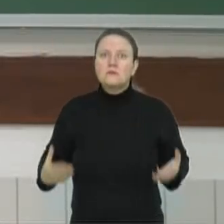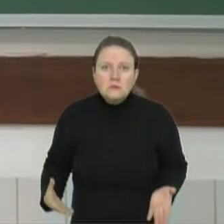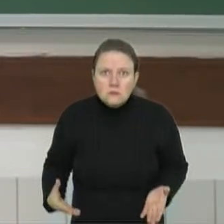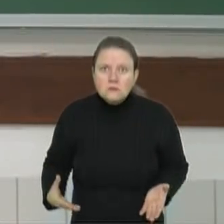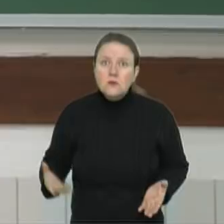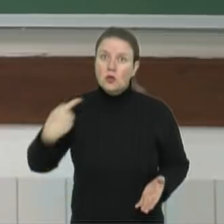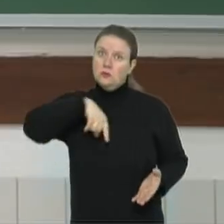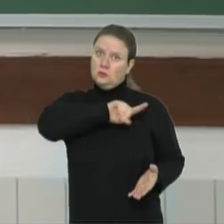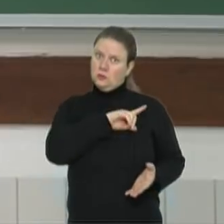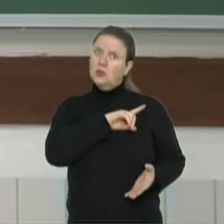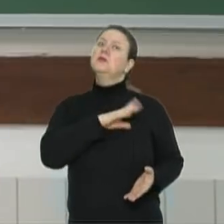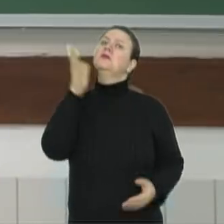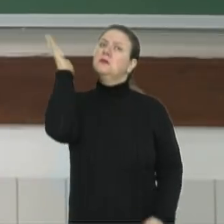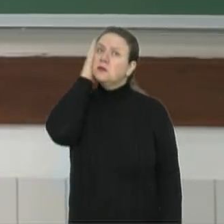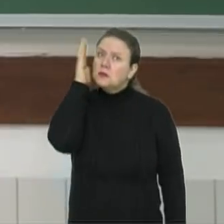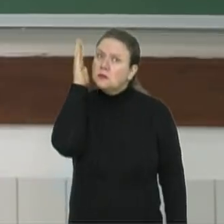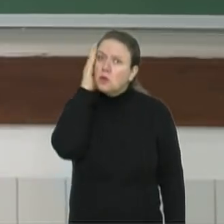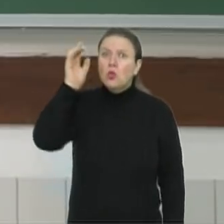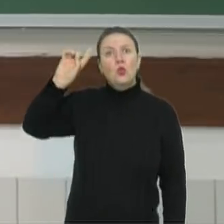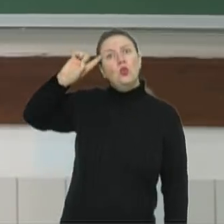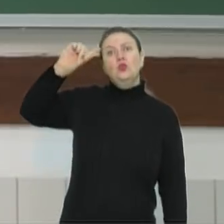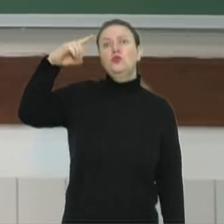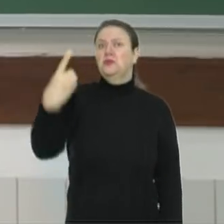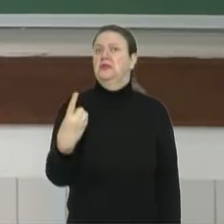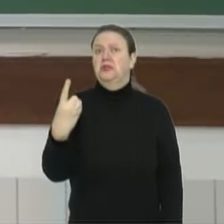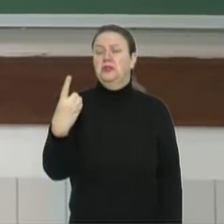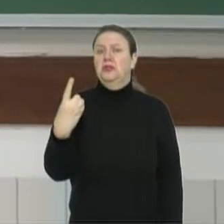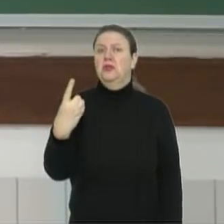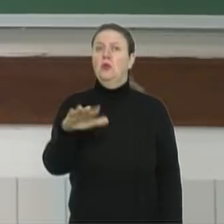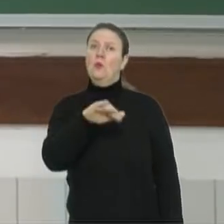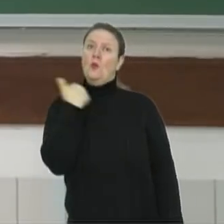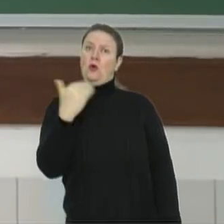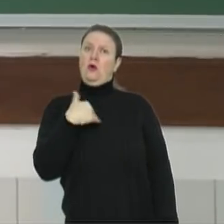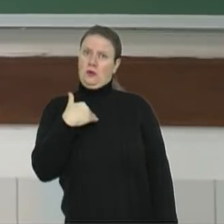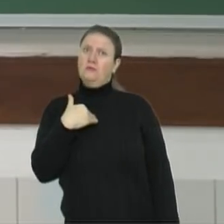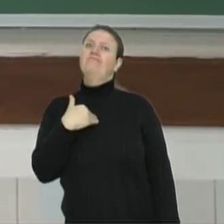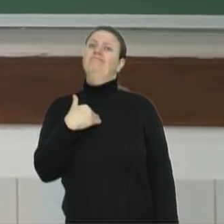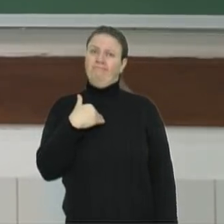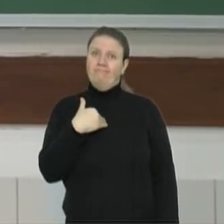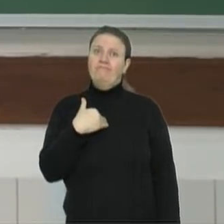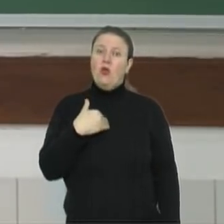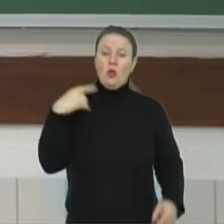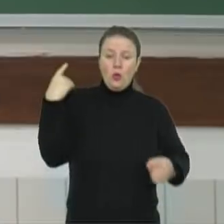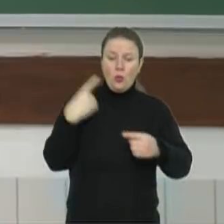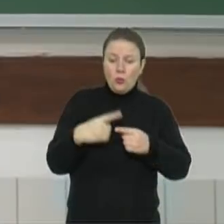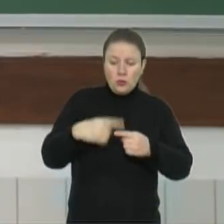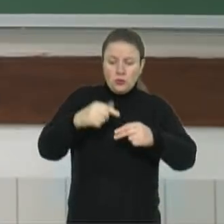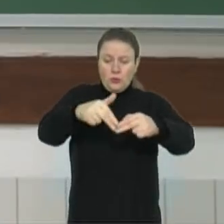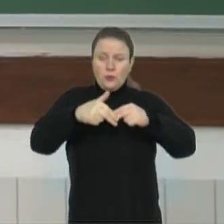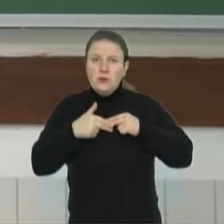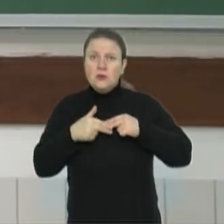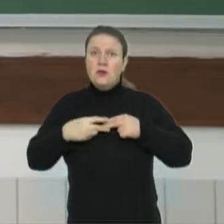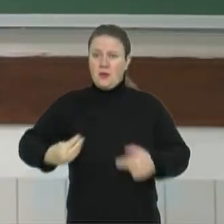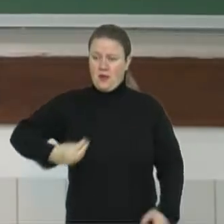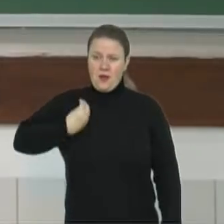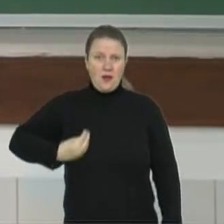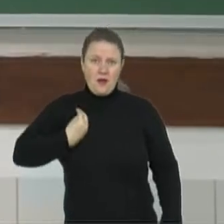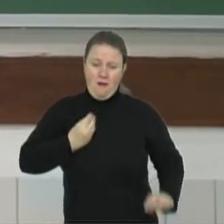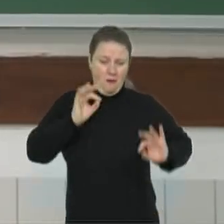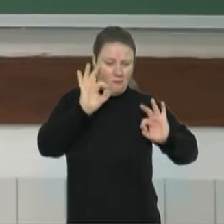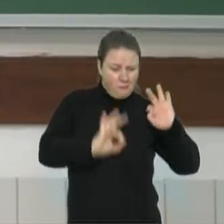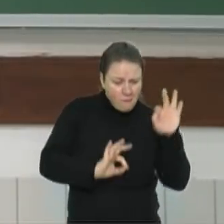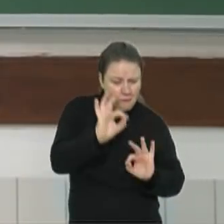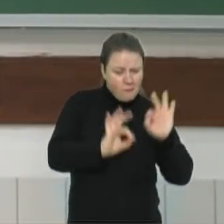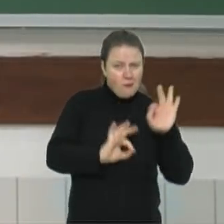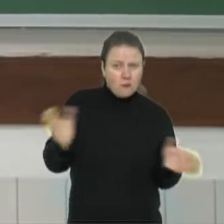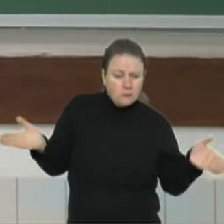somos imortais. Nós sabemos que um dia não estaremos mais aqui. E é justamente essa consciência que faz a vida ser imediata, a vida